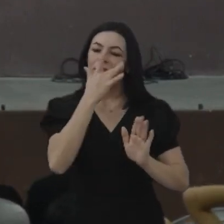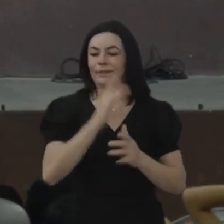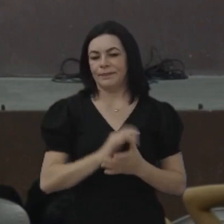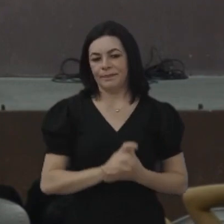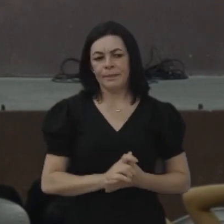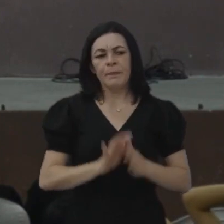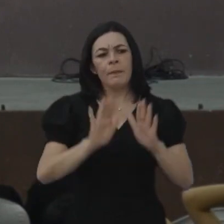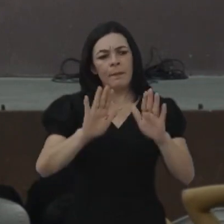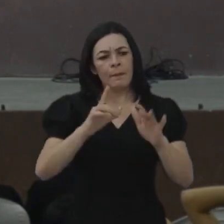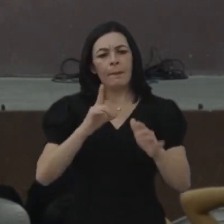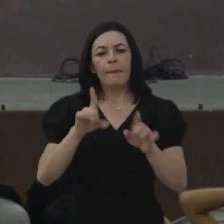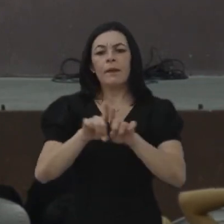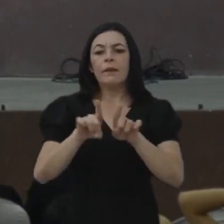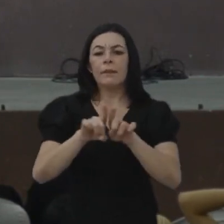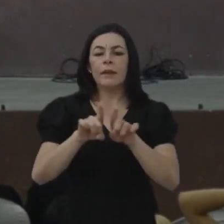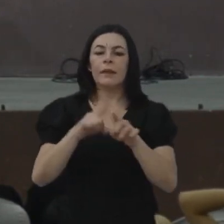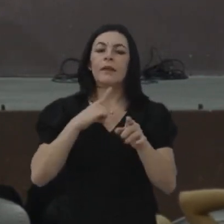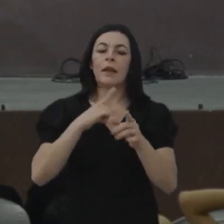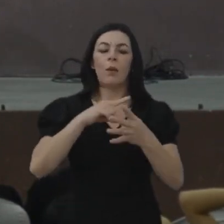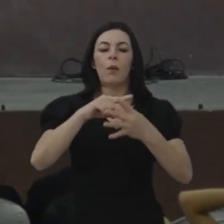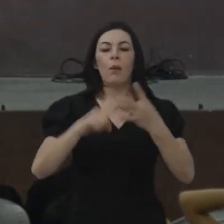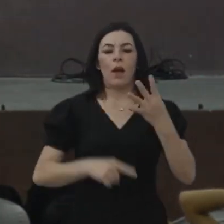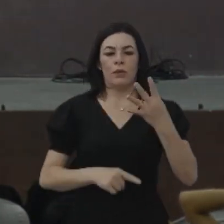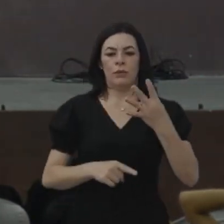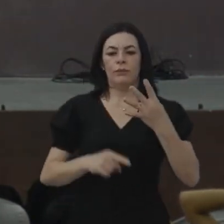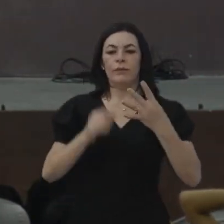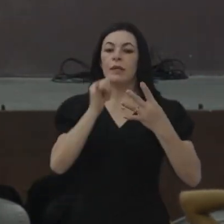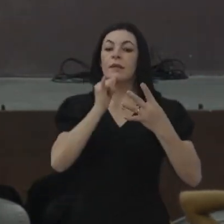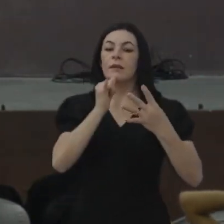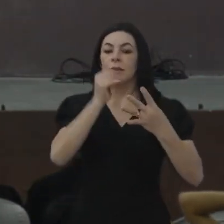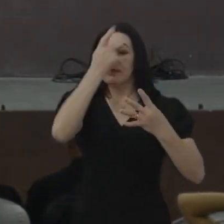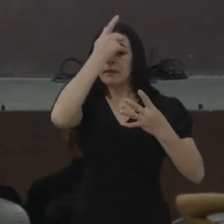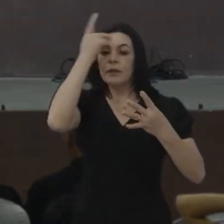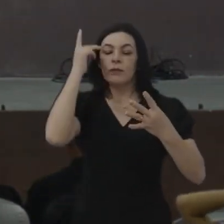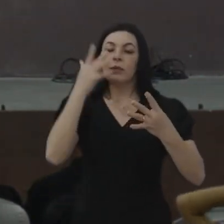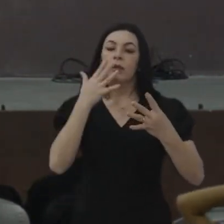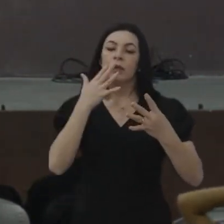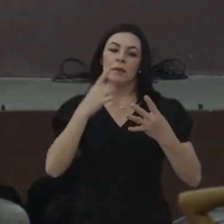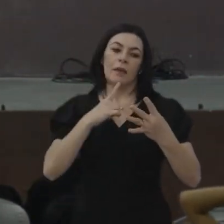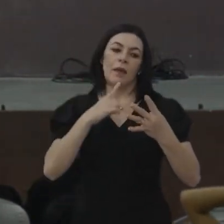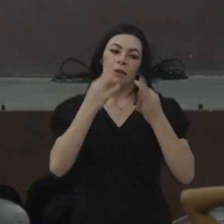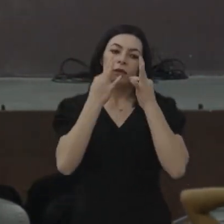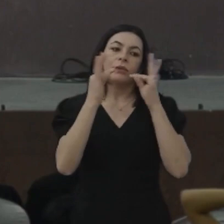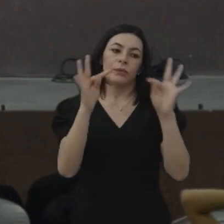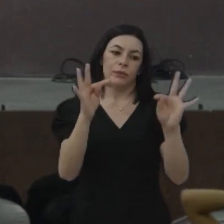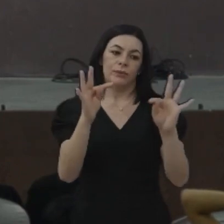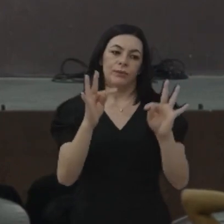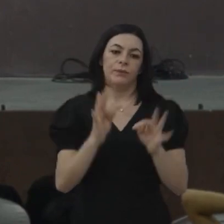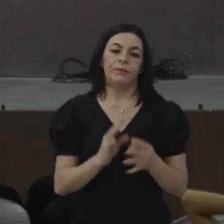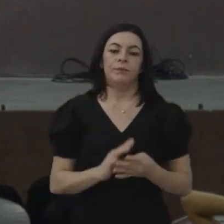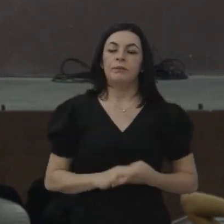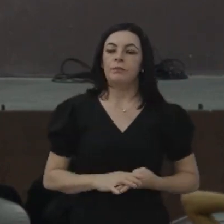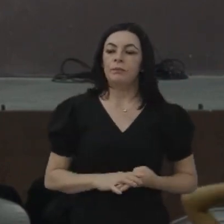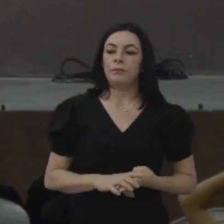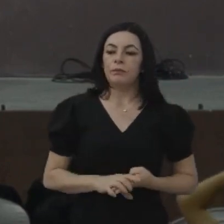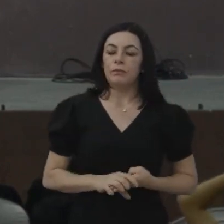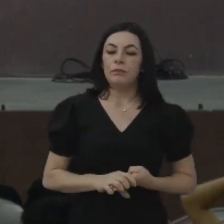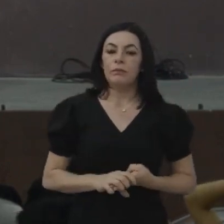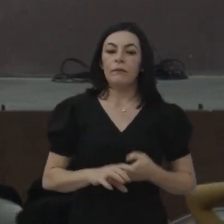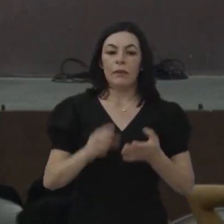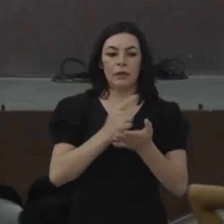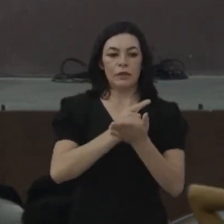Nós temos aqui, por exemplo, 4 exemplos bíblicos de pessoas que foram sal onde eles estiveram.